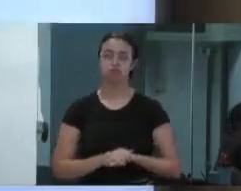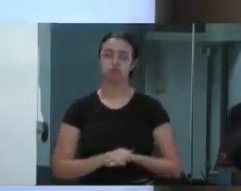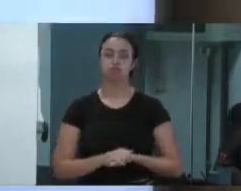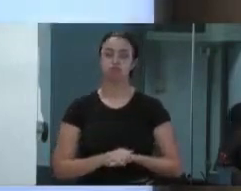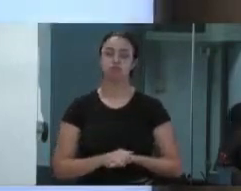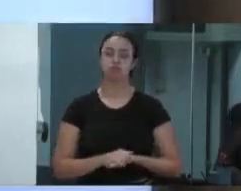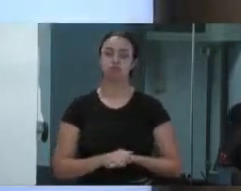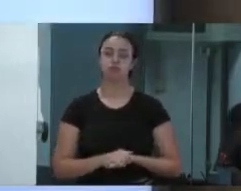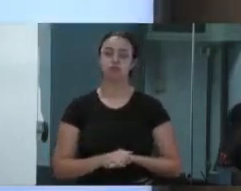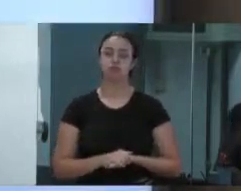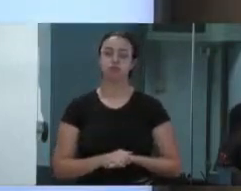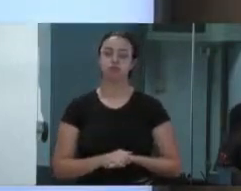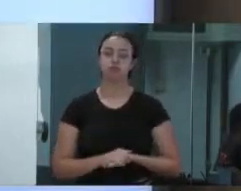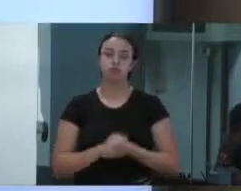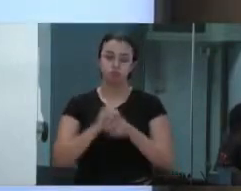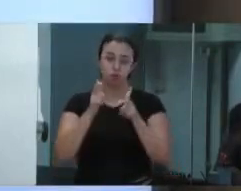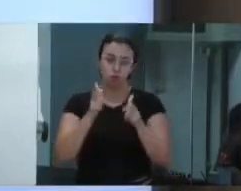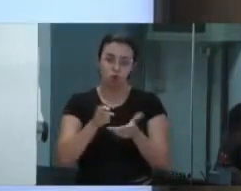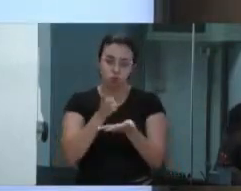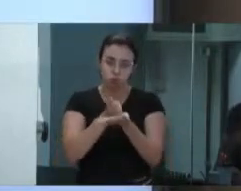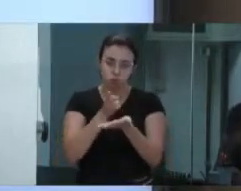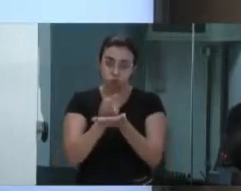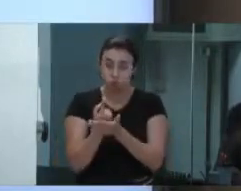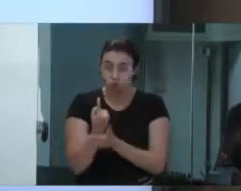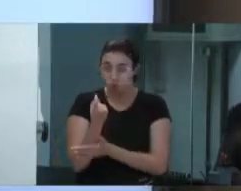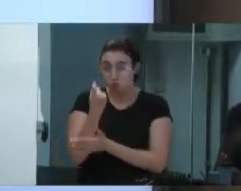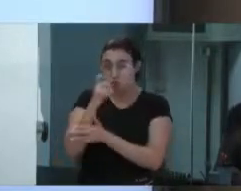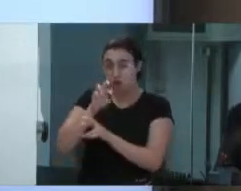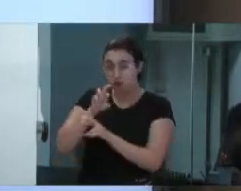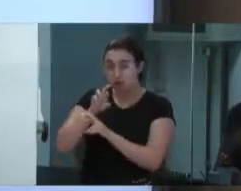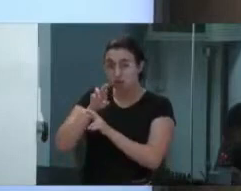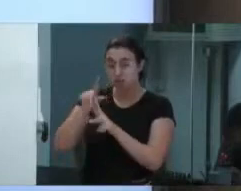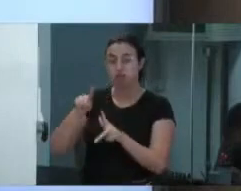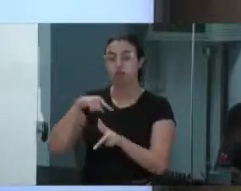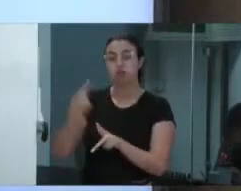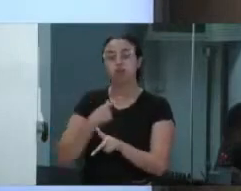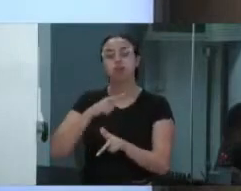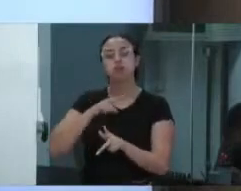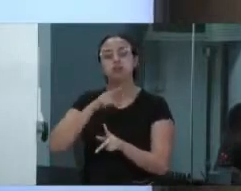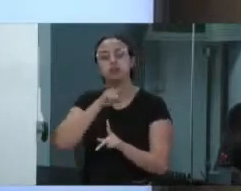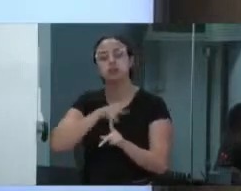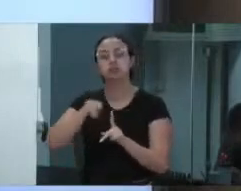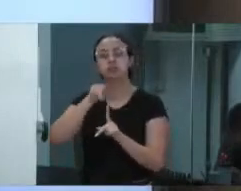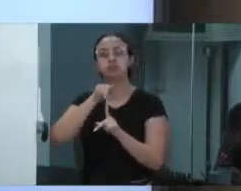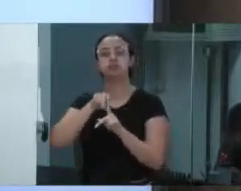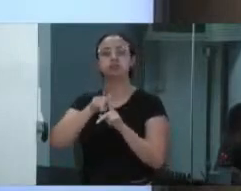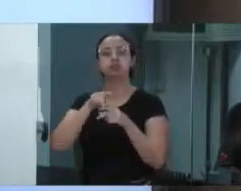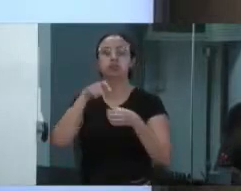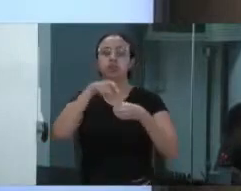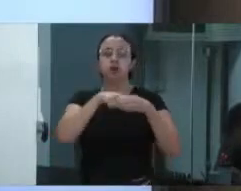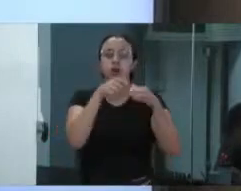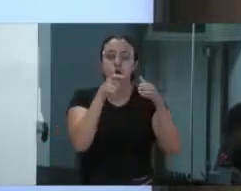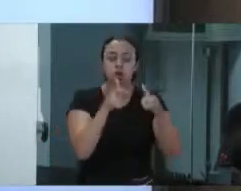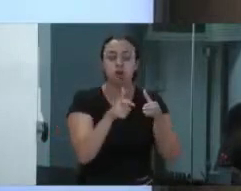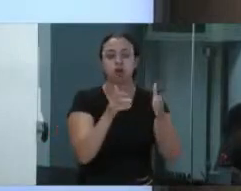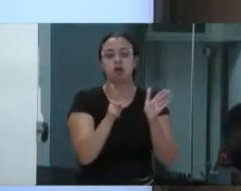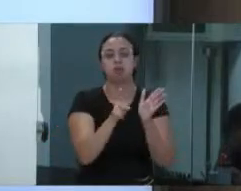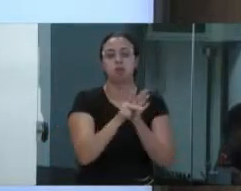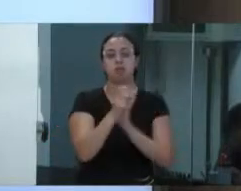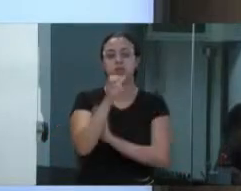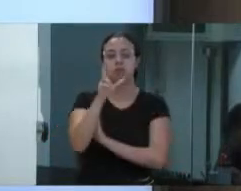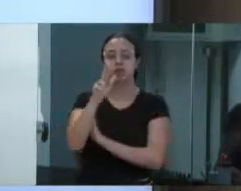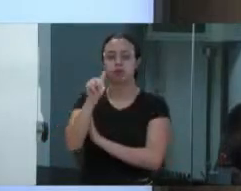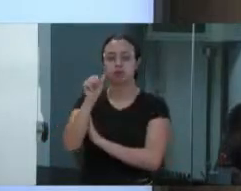Eles continuaram no mesmo local. A única diferença agora é que a gente está com a expectativa de voltar para a sede própria do CRAS Noroeste, que fica no